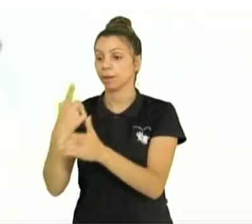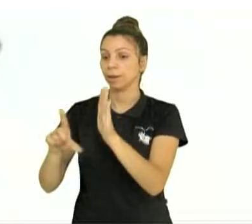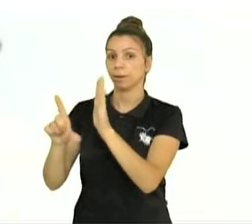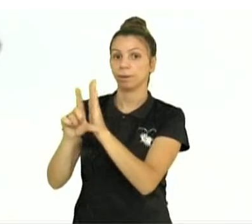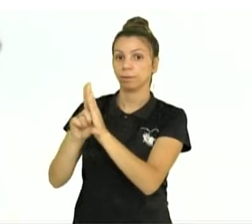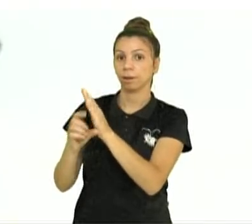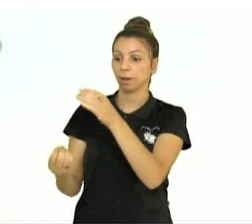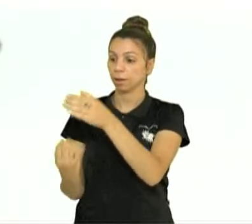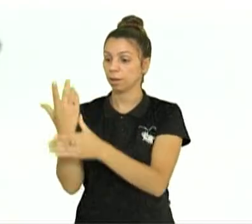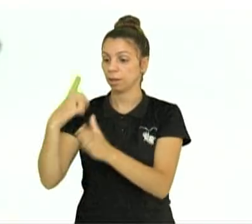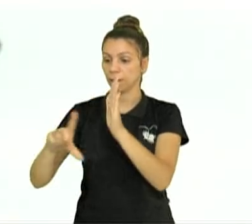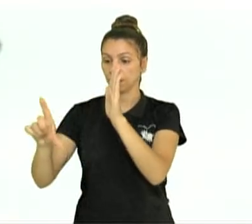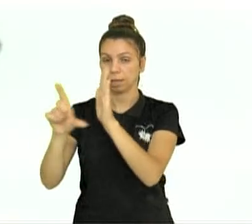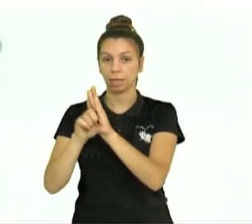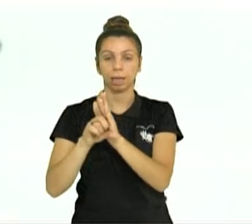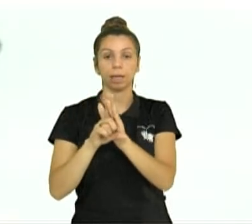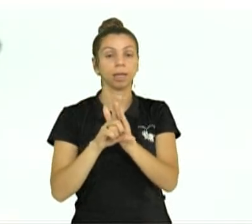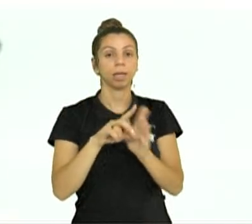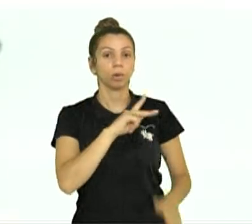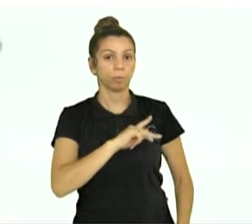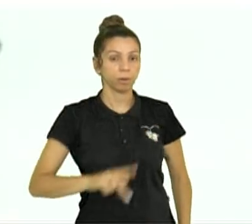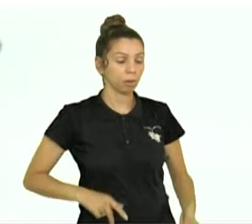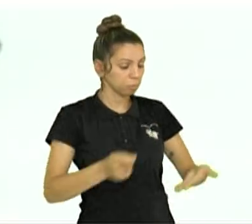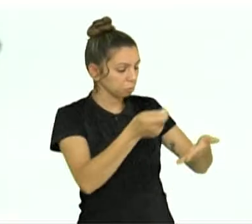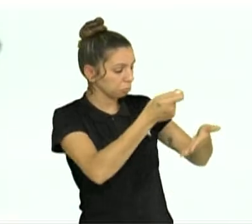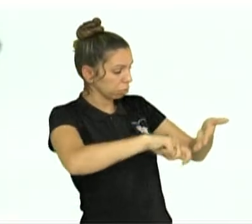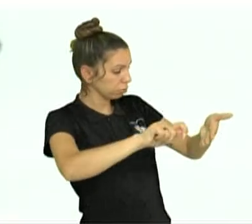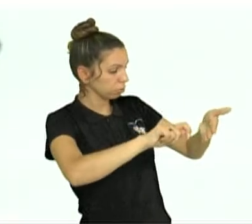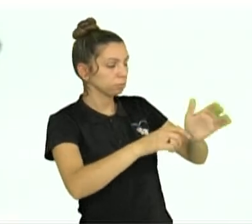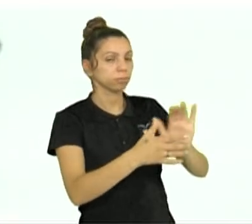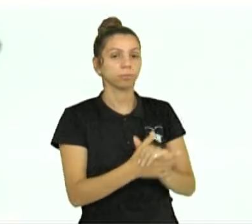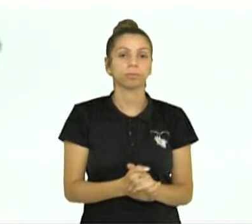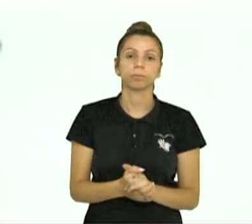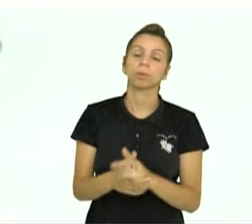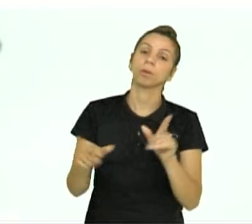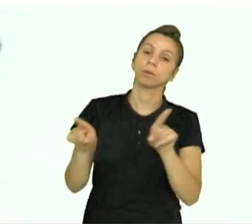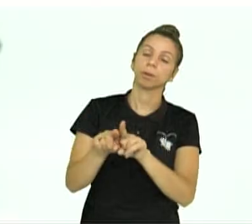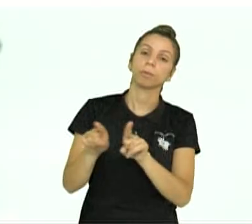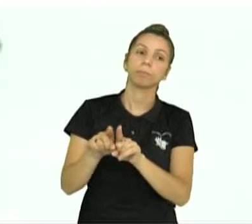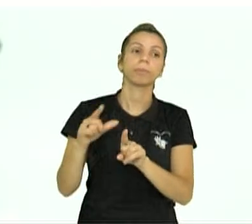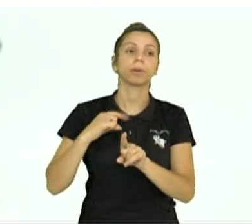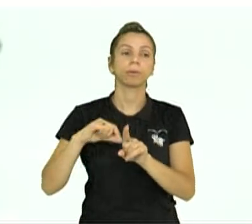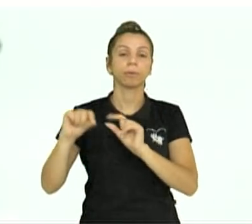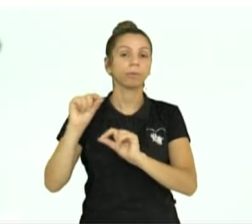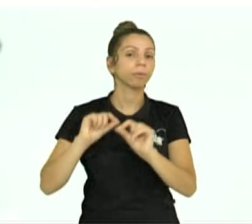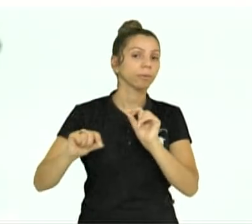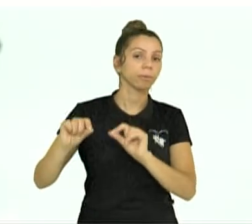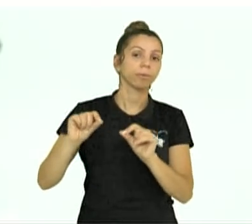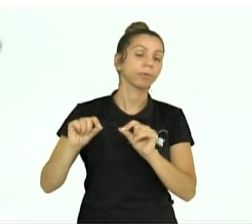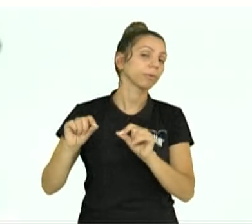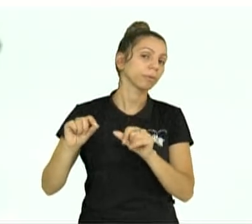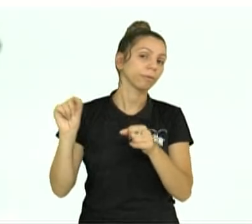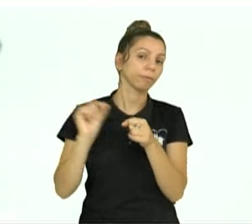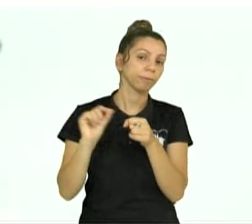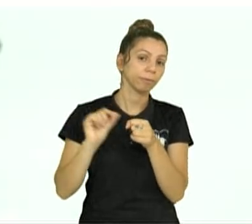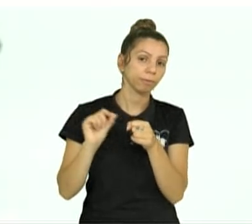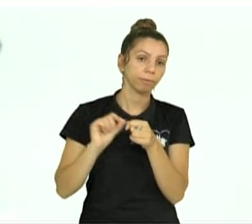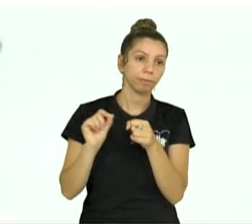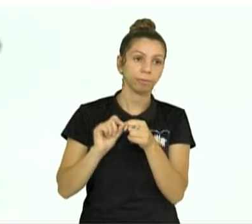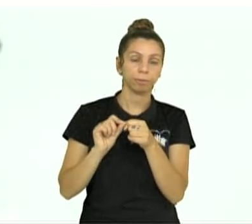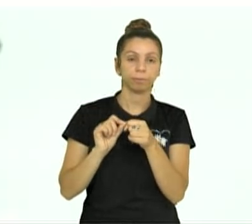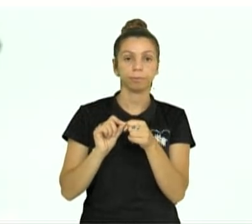lei. O Poder Judiciário, ele pode declarar atos presidenciais inconstitucionais, ele também tem que fazer, então,